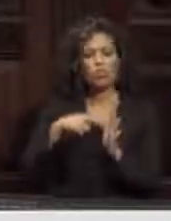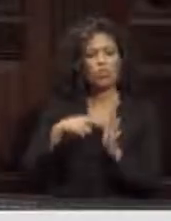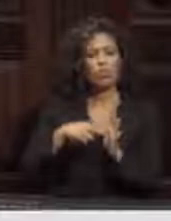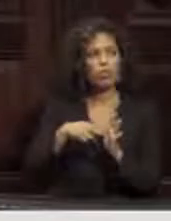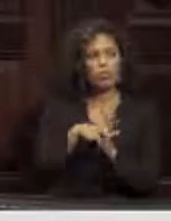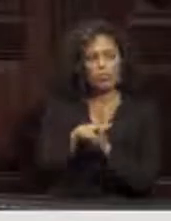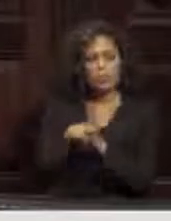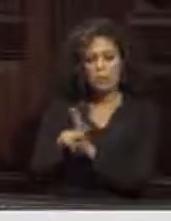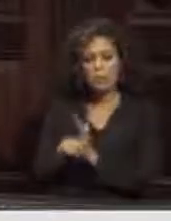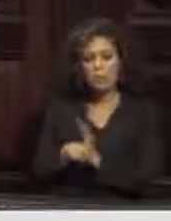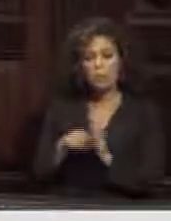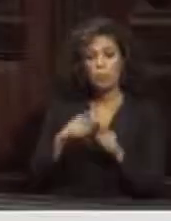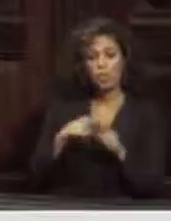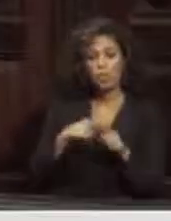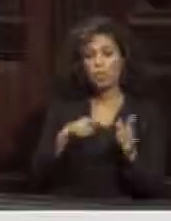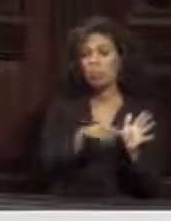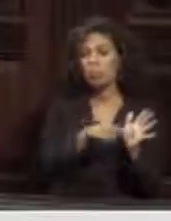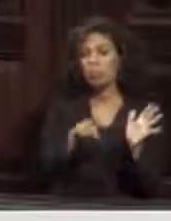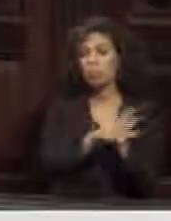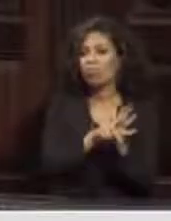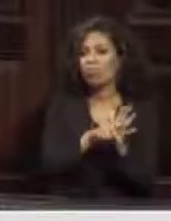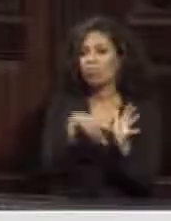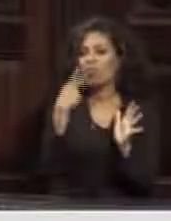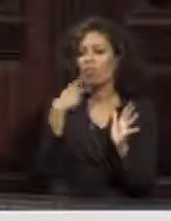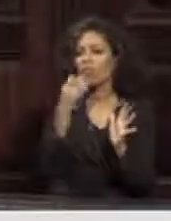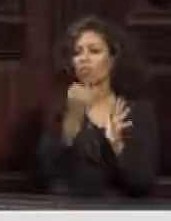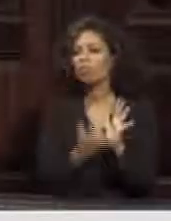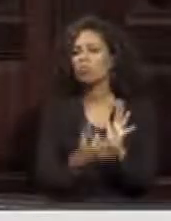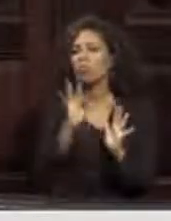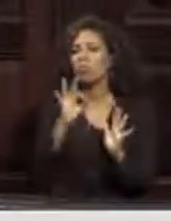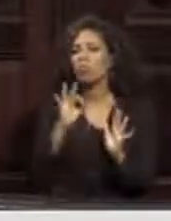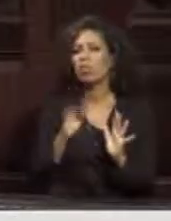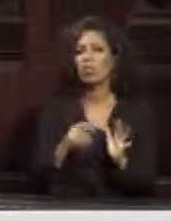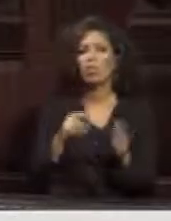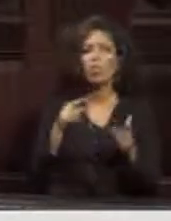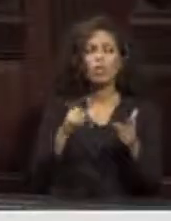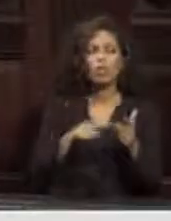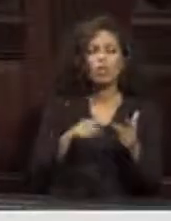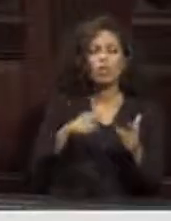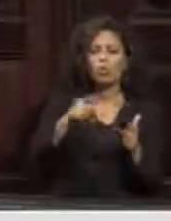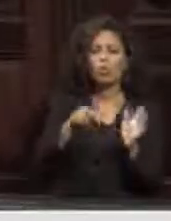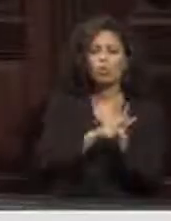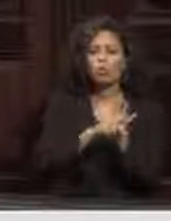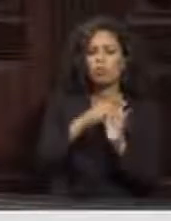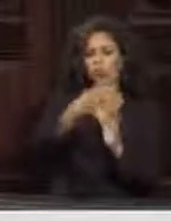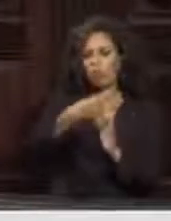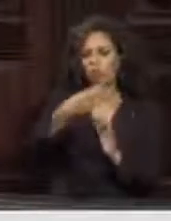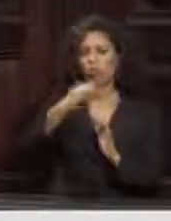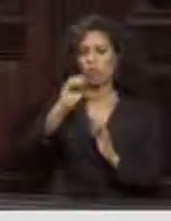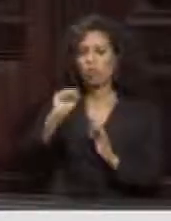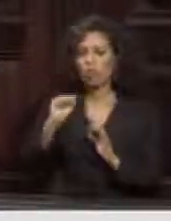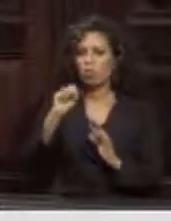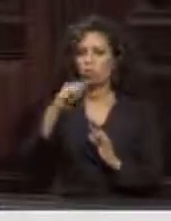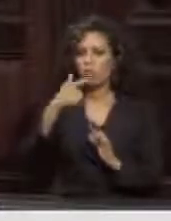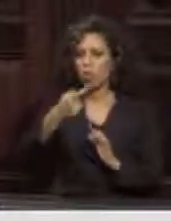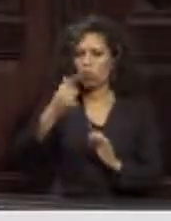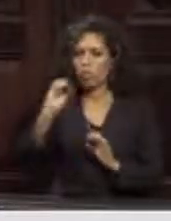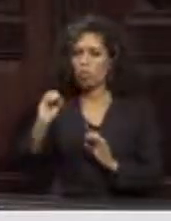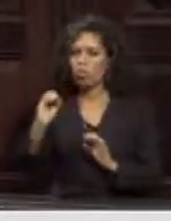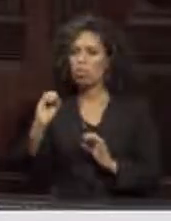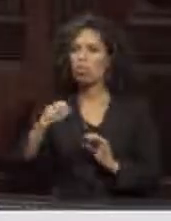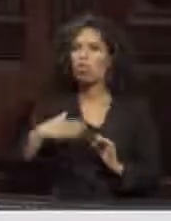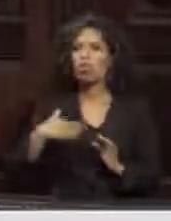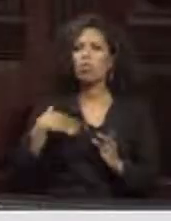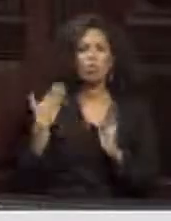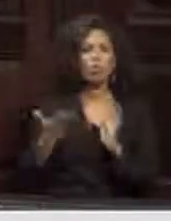veio com o projeto. Por último, o projeto 3870, eu quero dizer